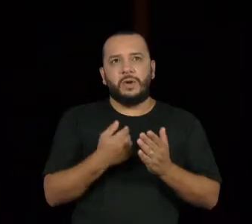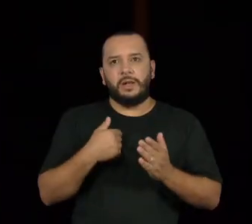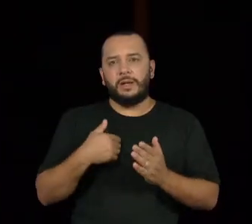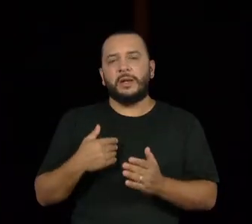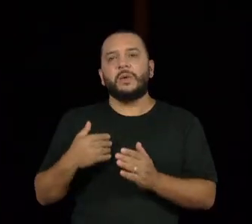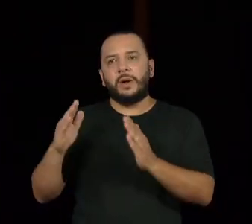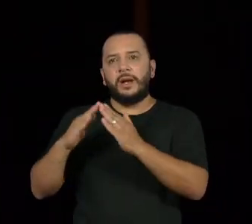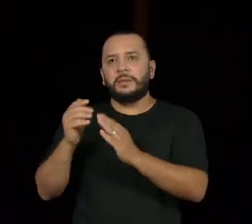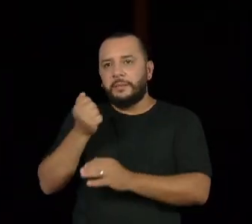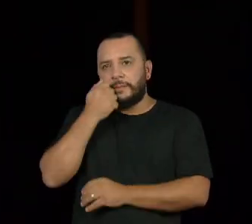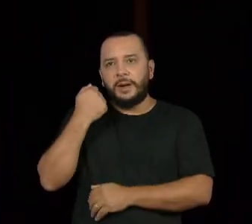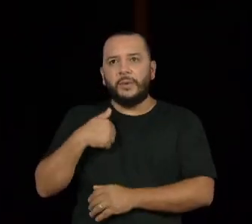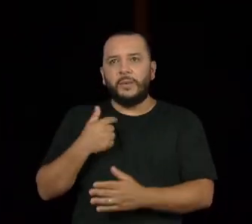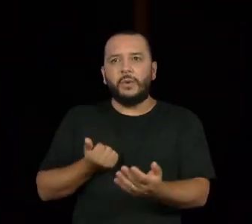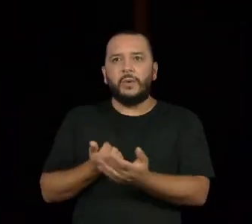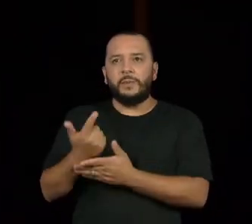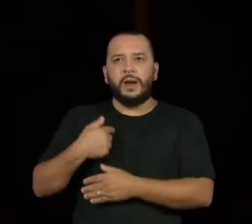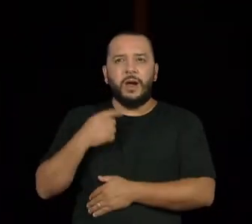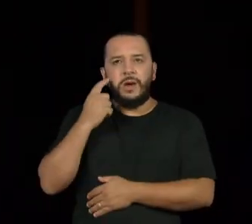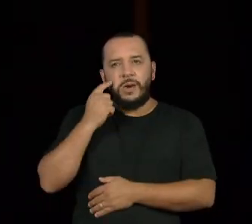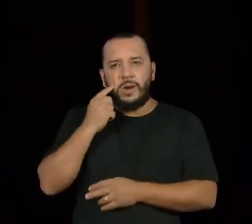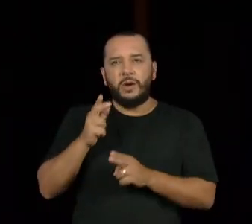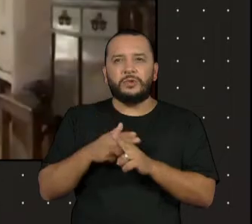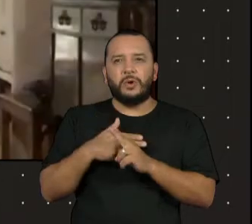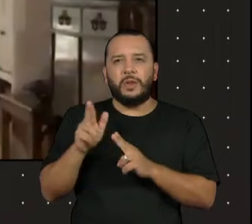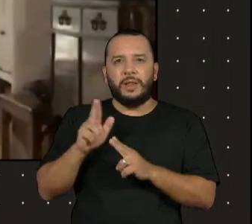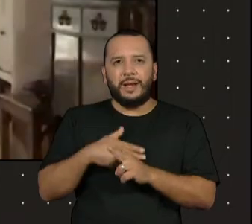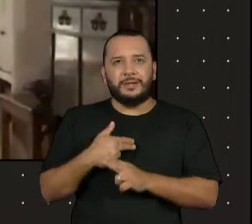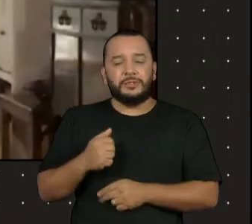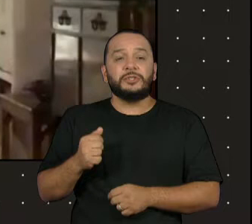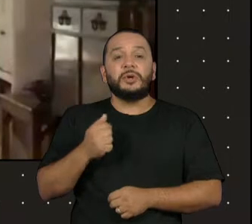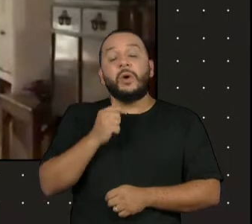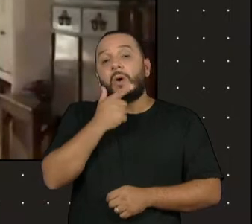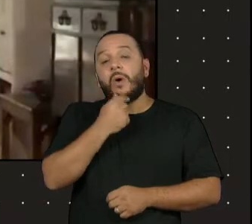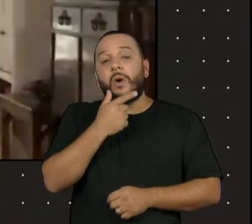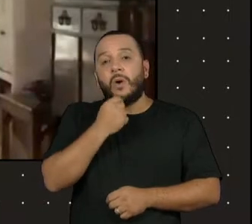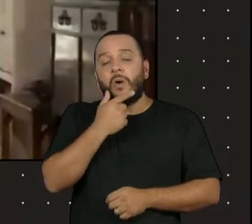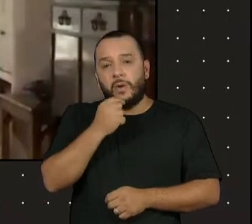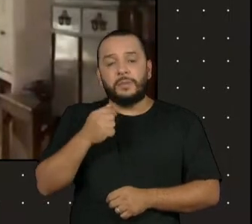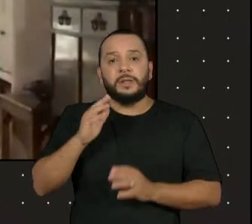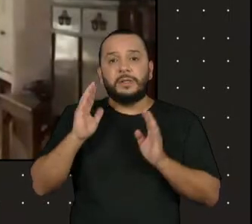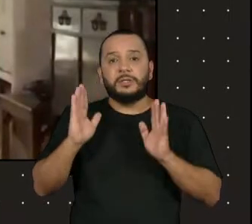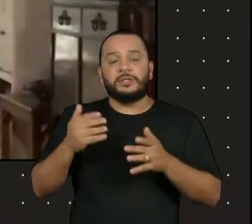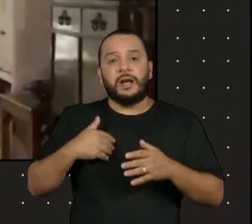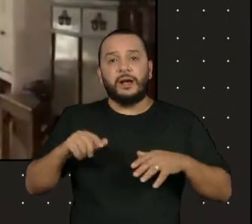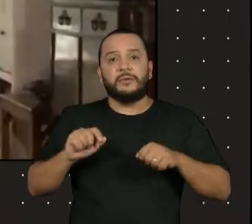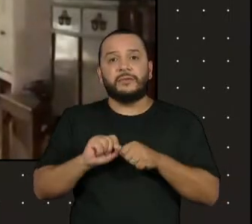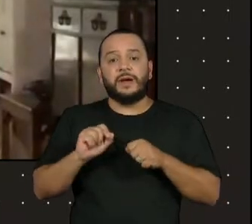fui comprar uma bala, um chocolate, e saiu um padeiro de dentro da